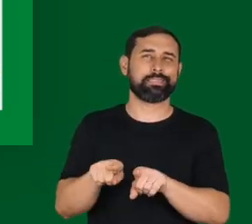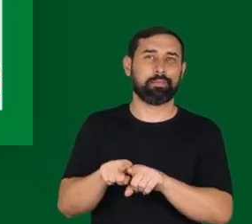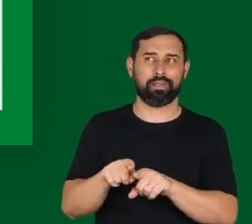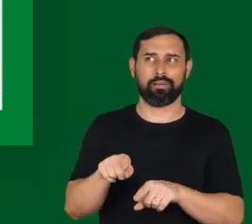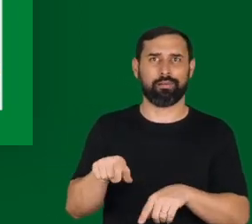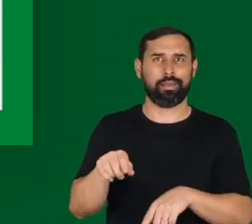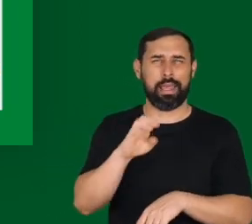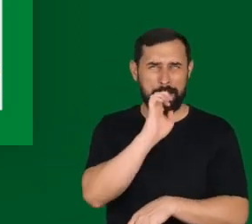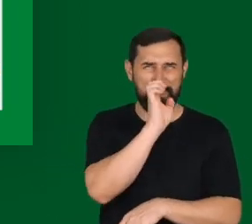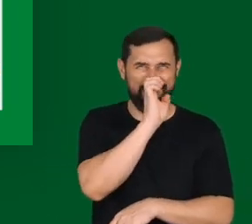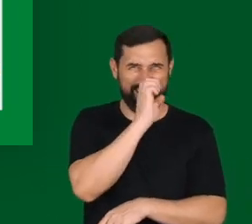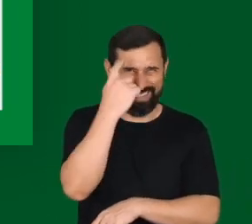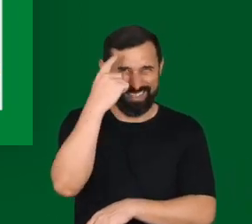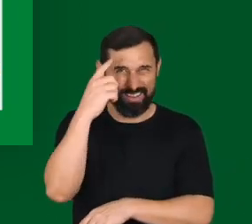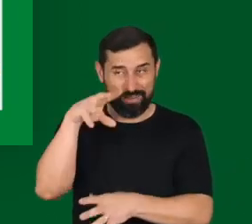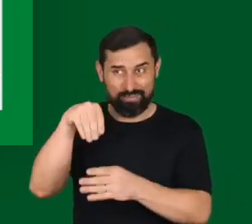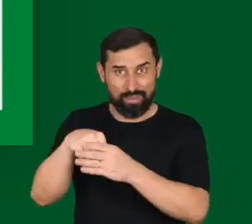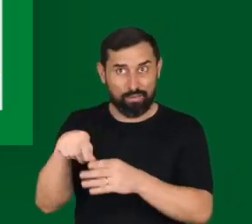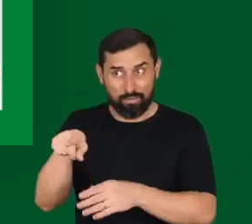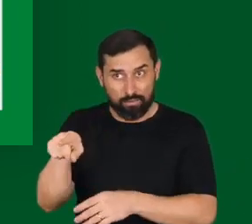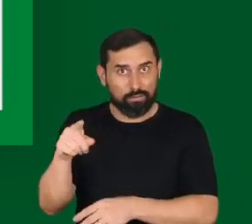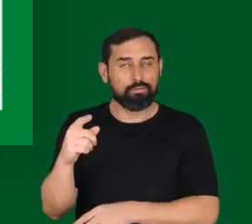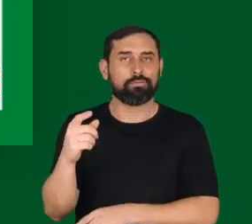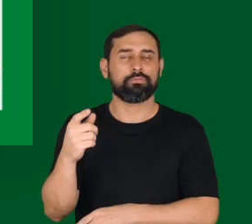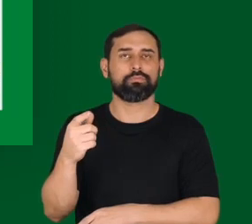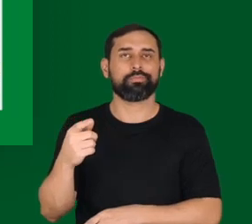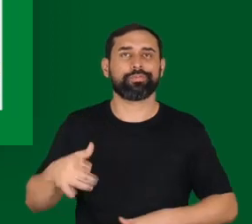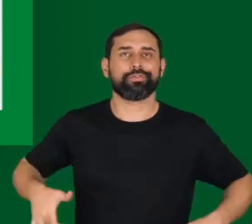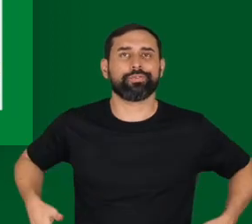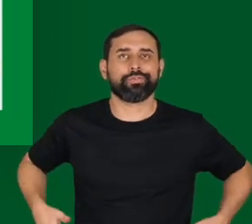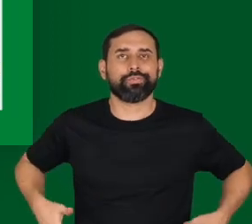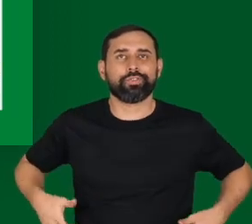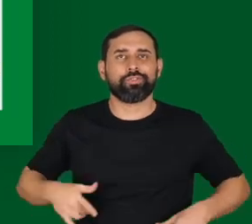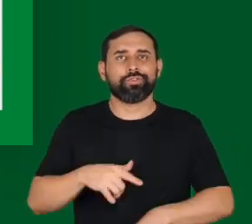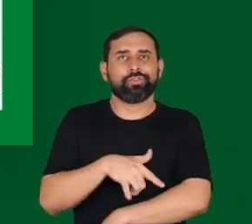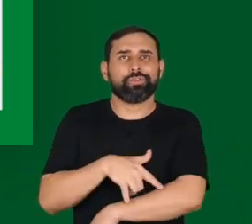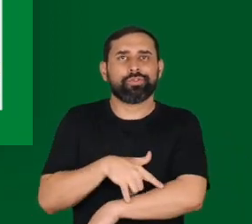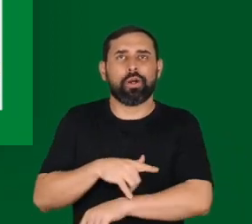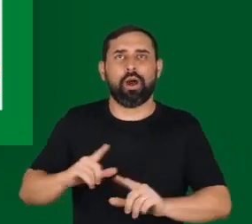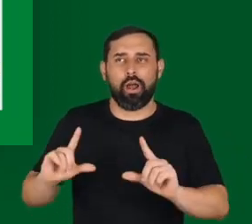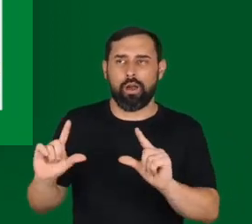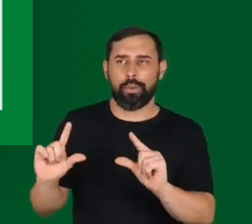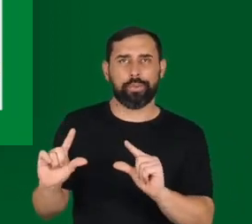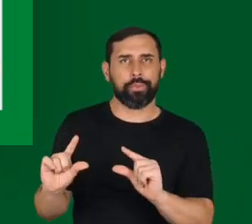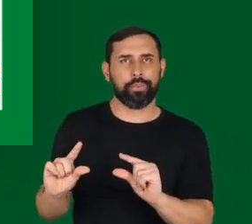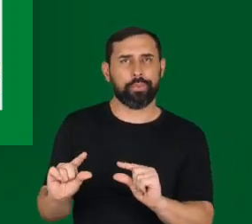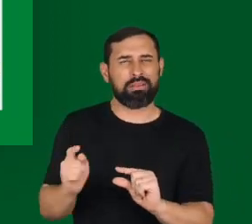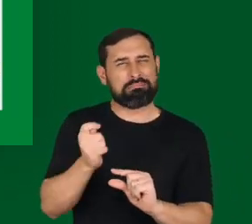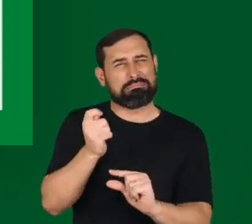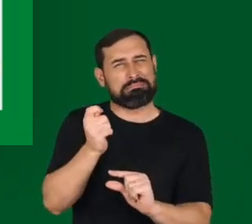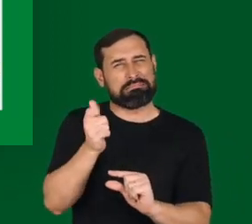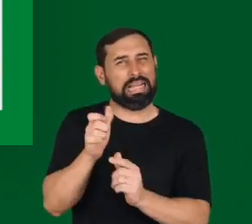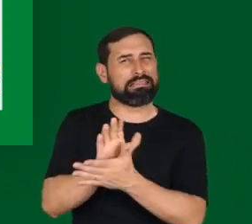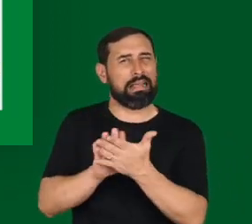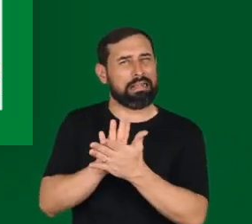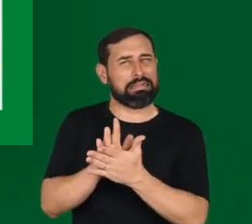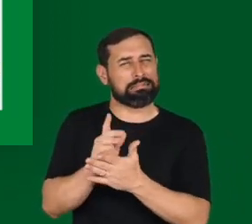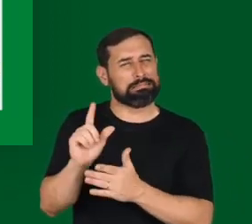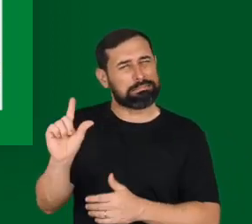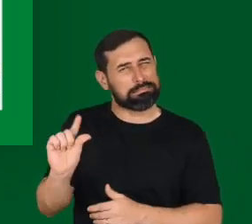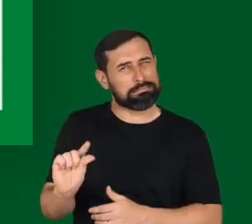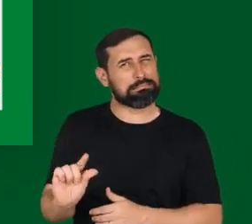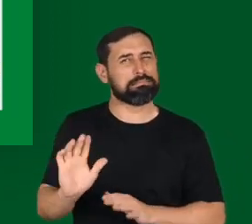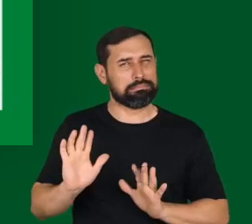o débito urinário, principalmente se tratando aí dentro da emergência, né, uma emergência fixa, a gente vai ter a diminuição